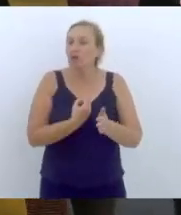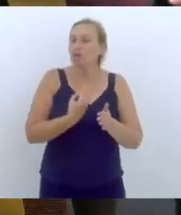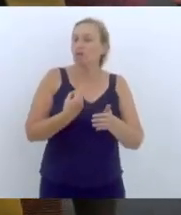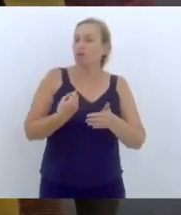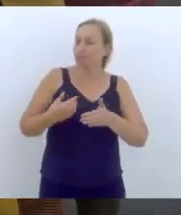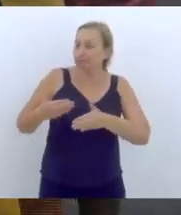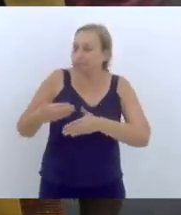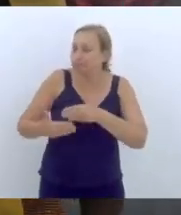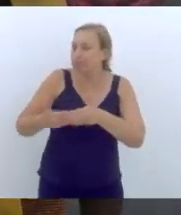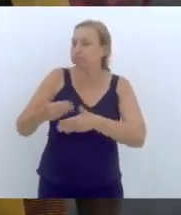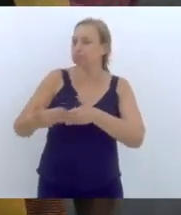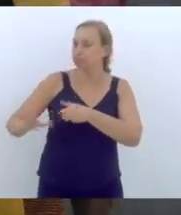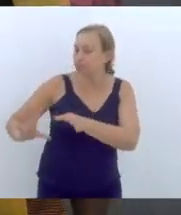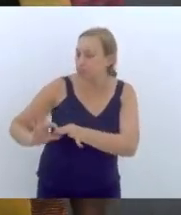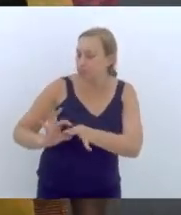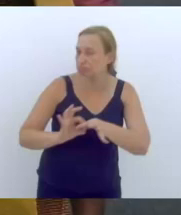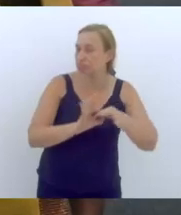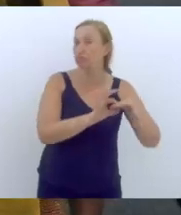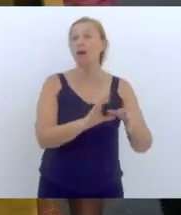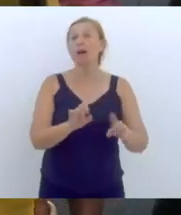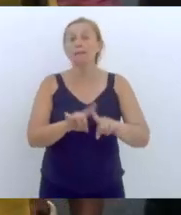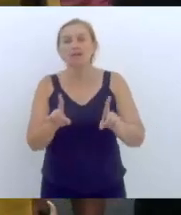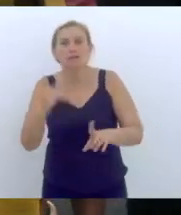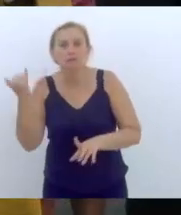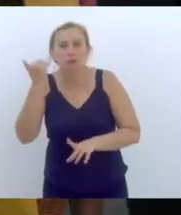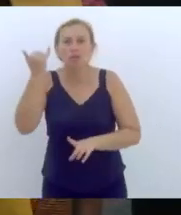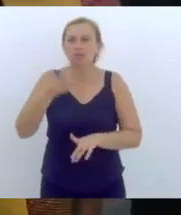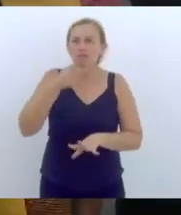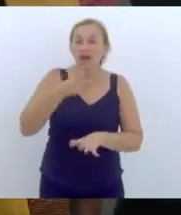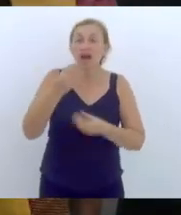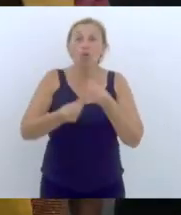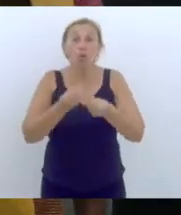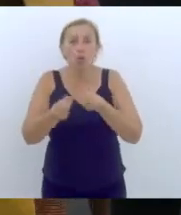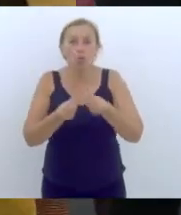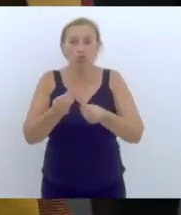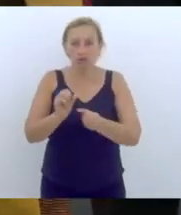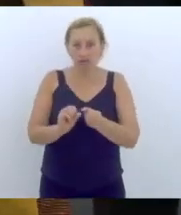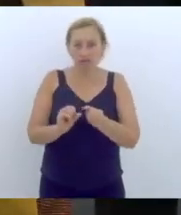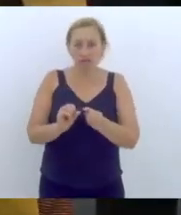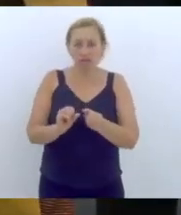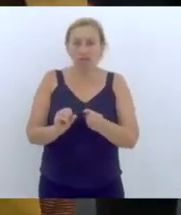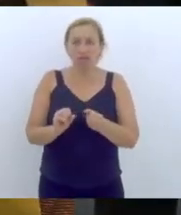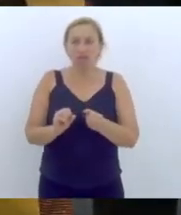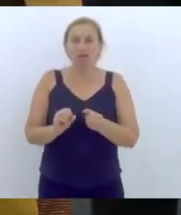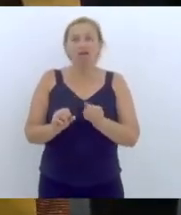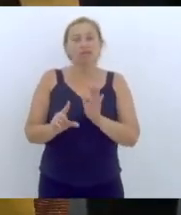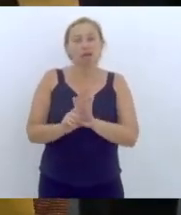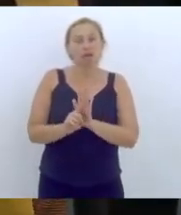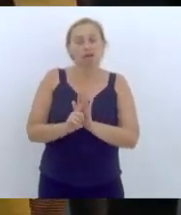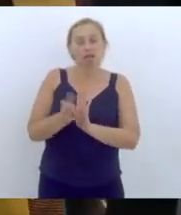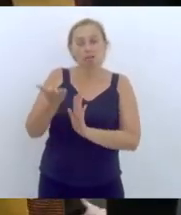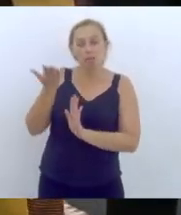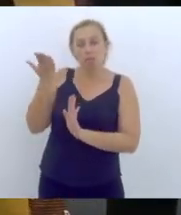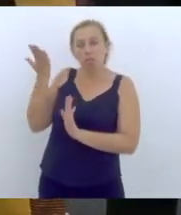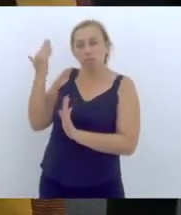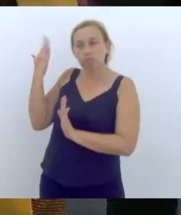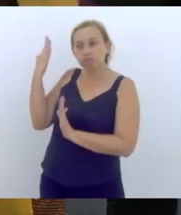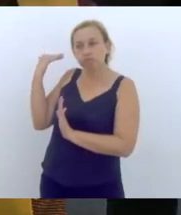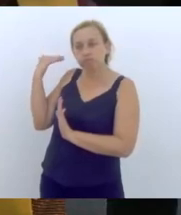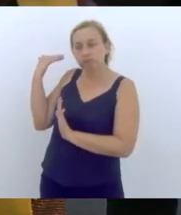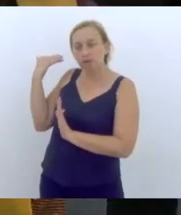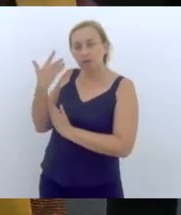novos procedimentos. Mas é importante a gente destacar como a gente vinha fazendo. A gente, na legislatura passada, várias